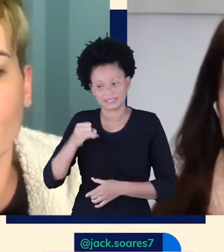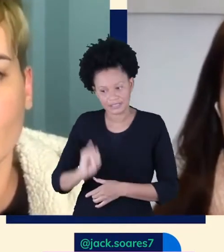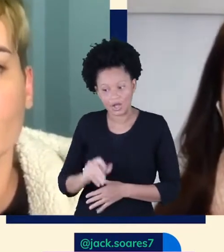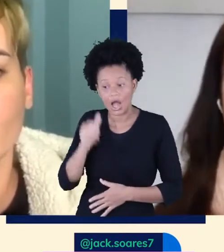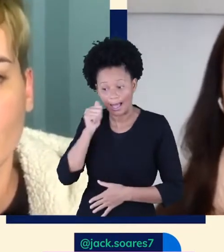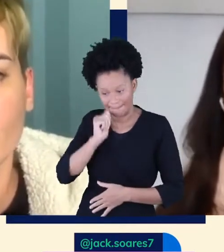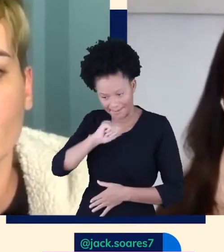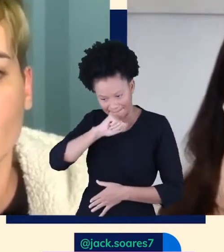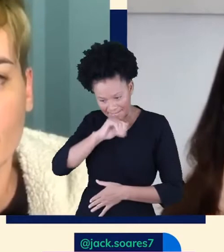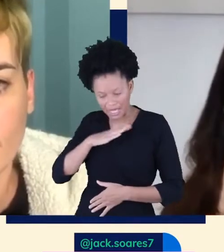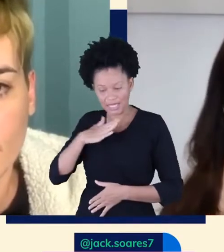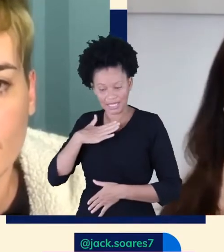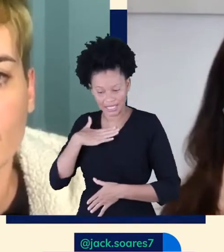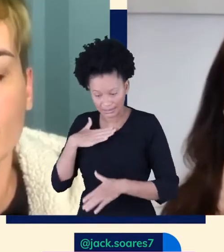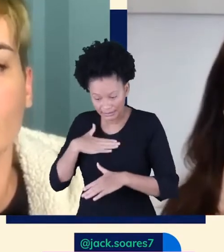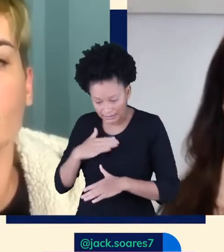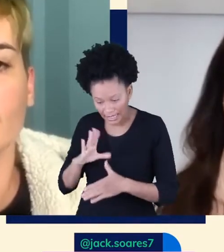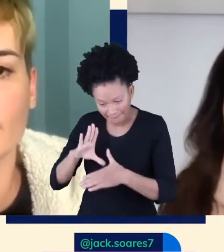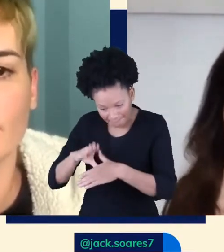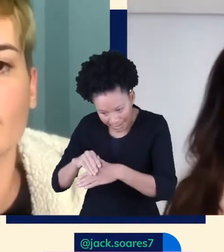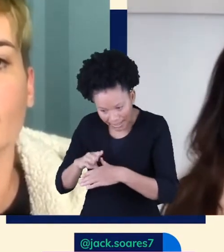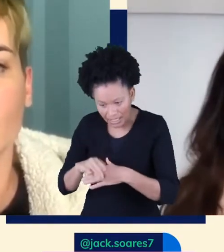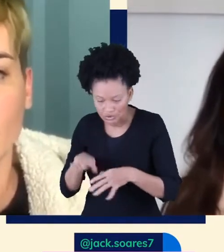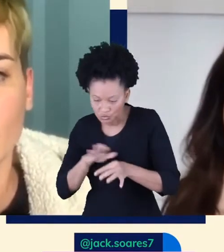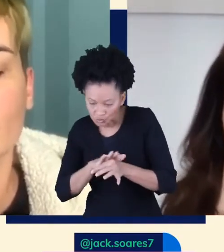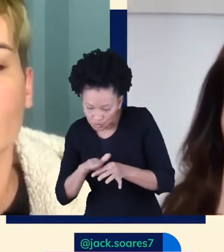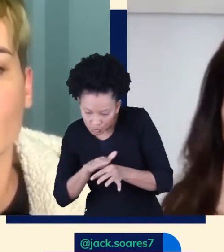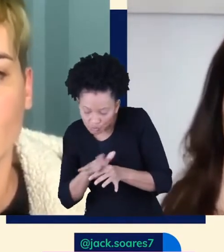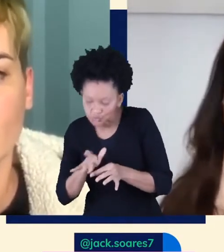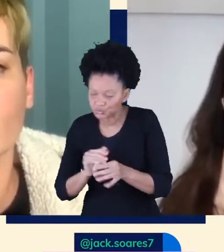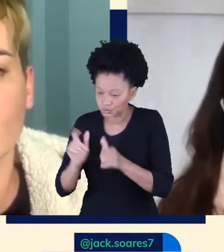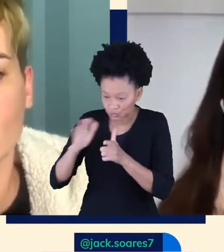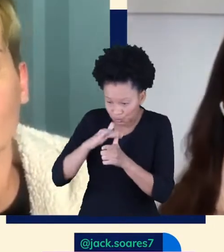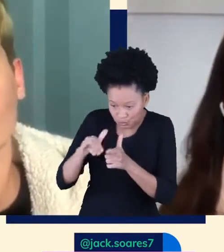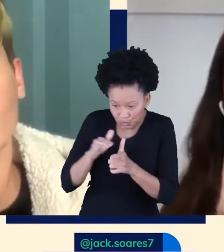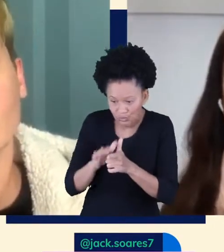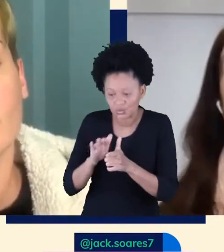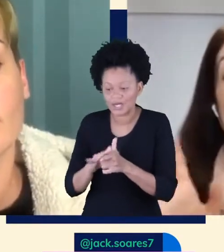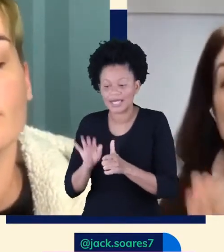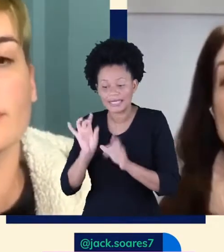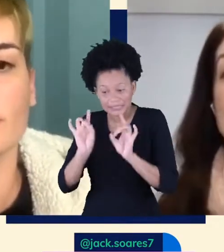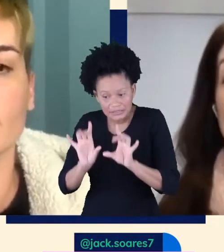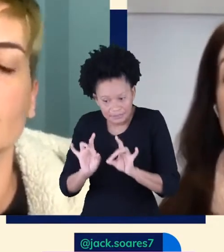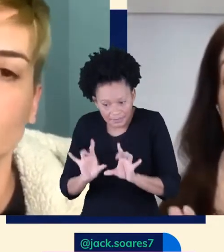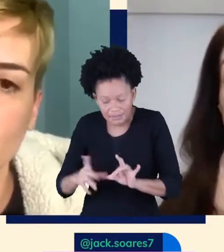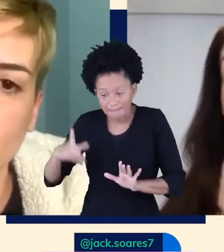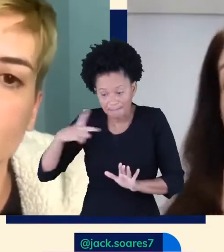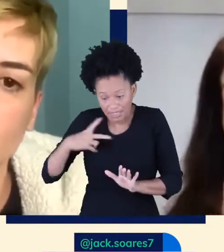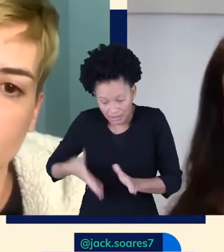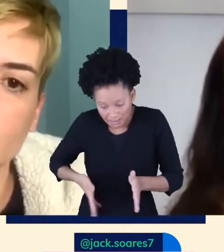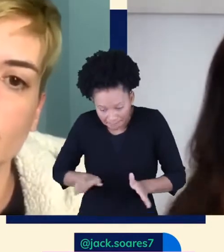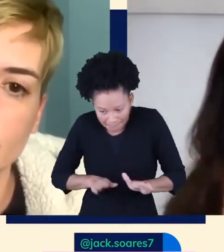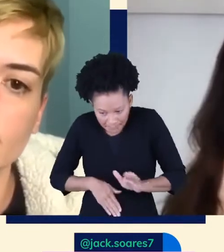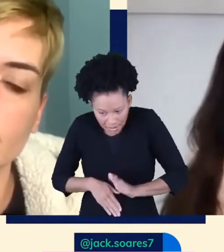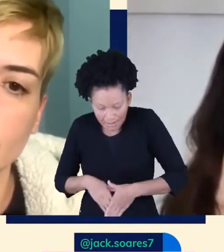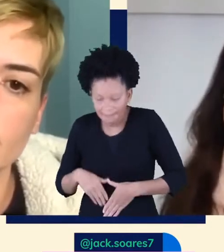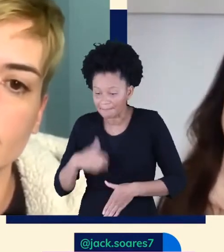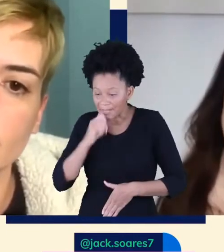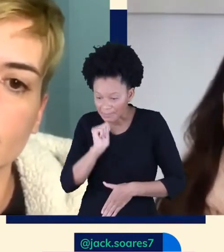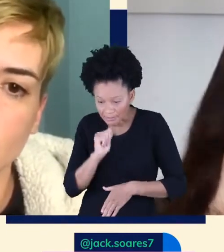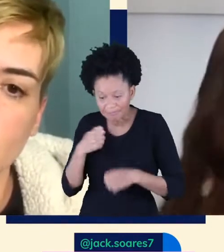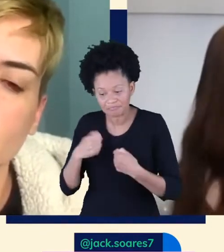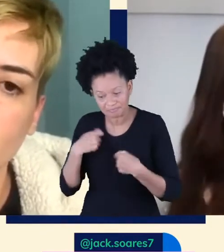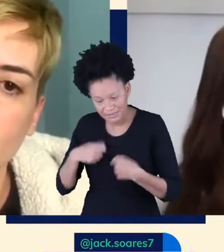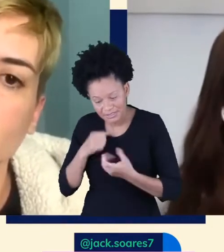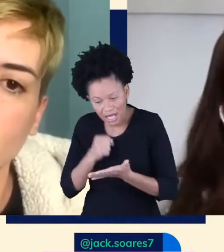tocando aqui, essa é uma parte especial sua, por isso que fica dentro da calcinha ou da fraldinha, porque você é pequeno e precisa de